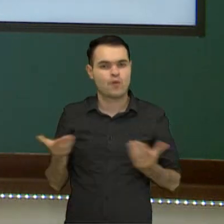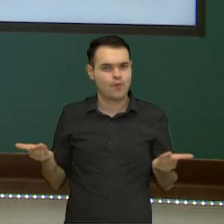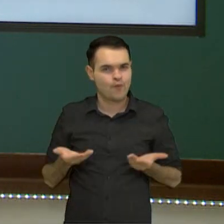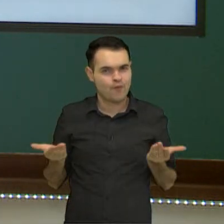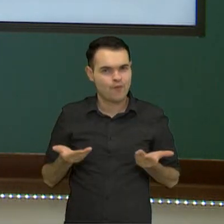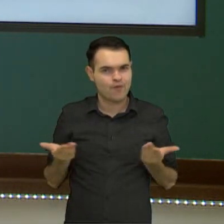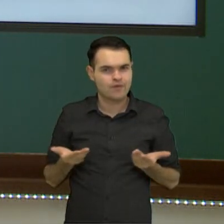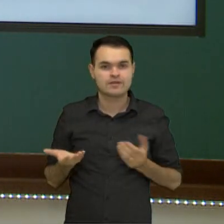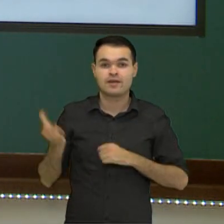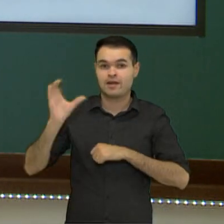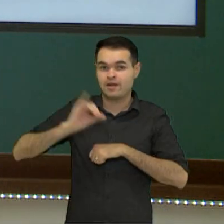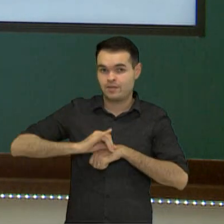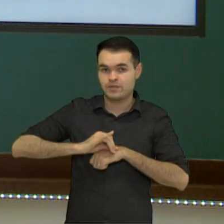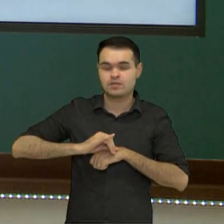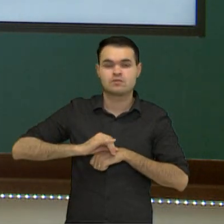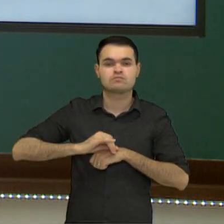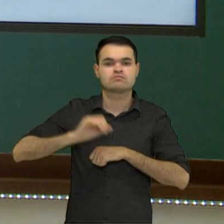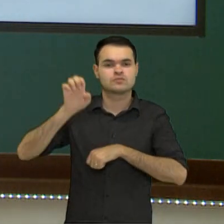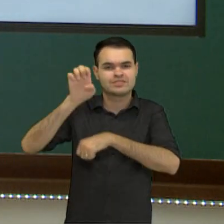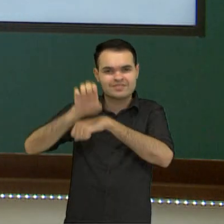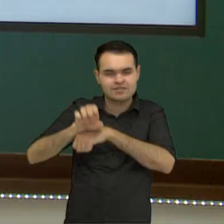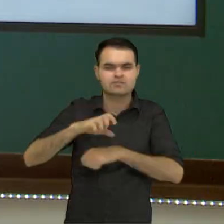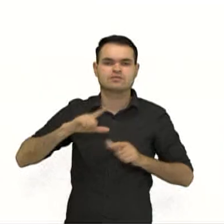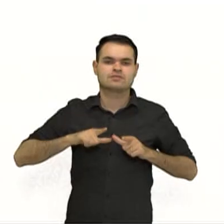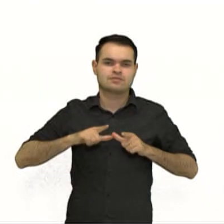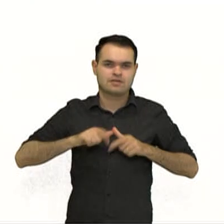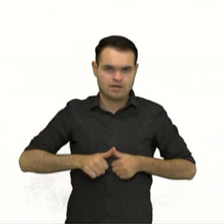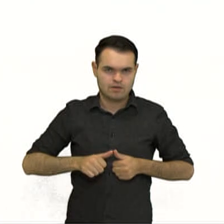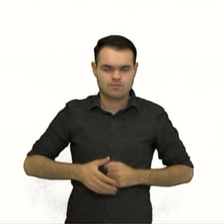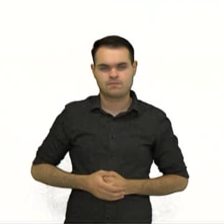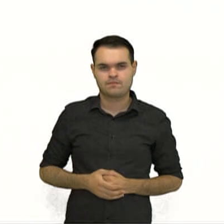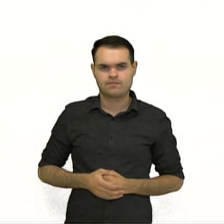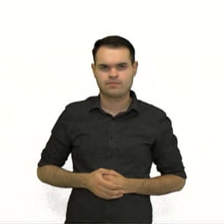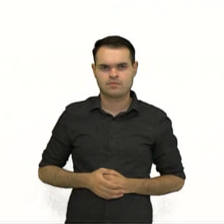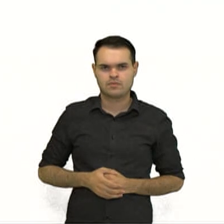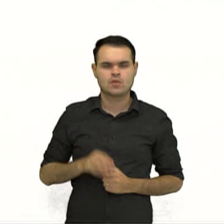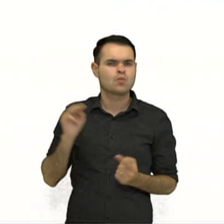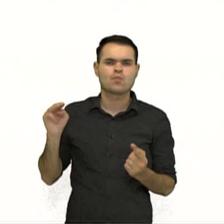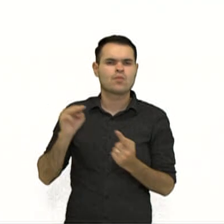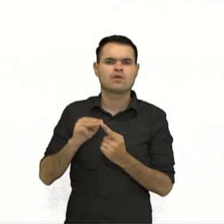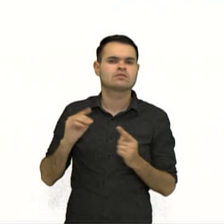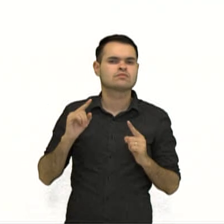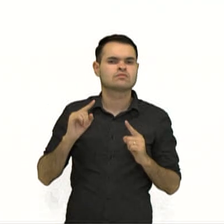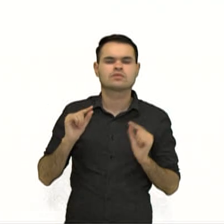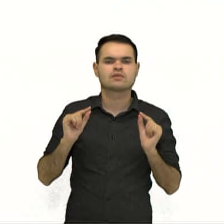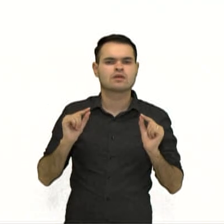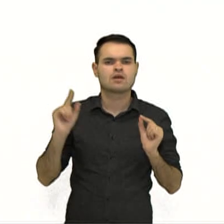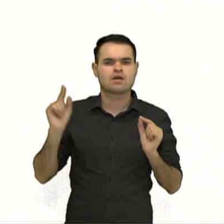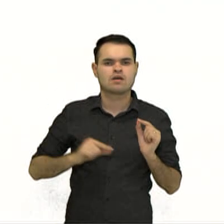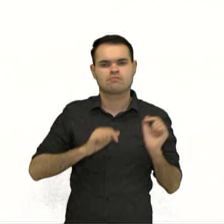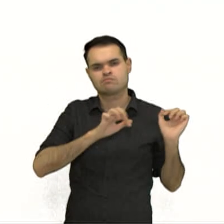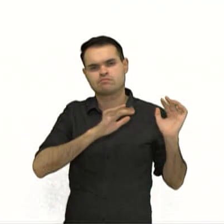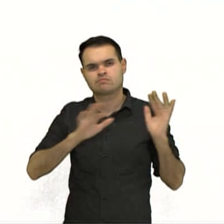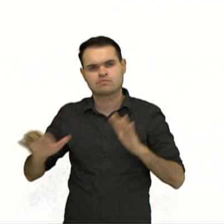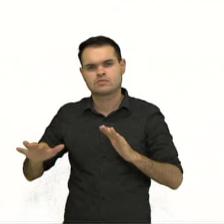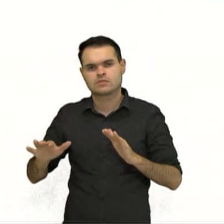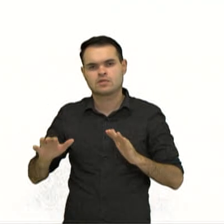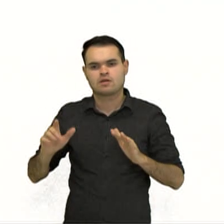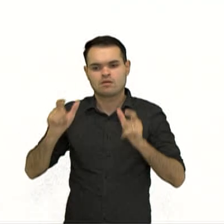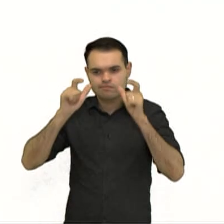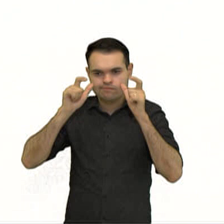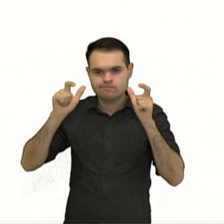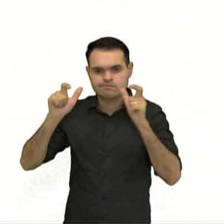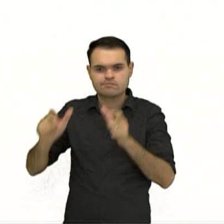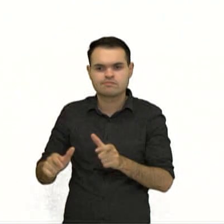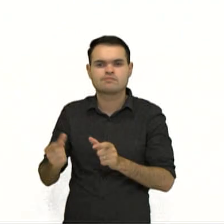hoje capital do Estado de Israel. Então aqui os motivos das cruzadas, né? Os motivos foram de ordem material, foram de